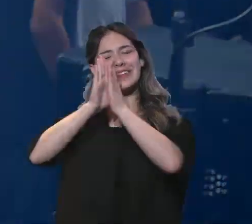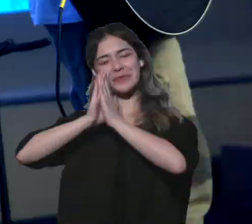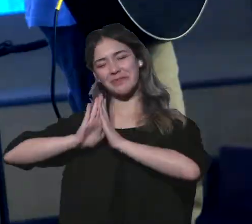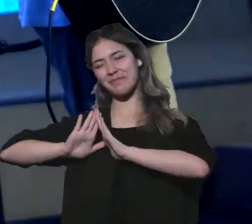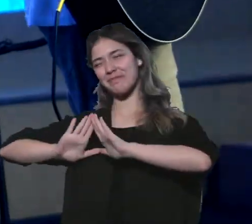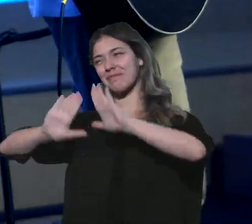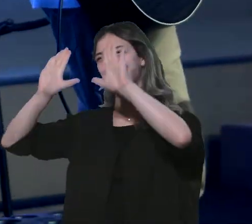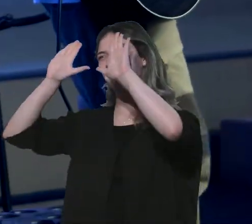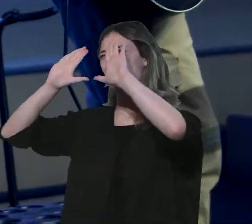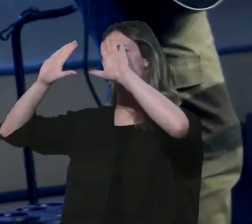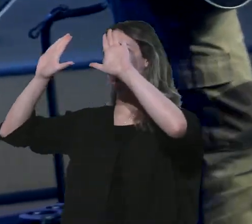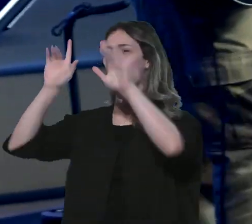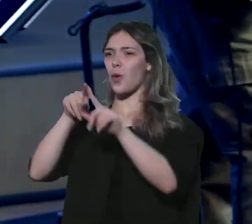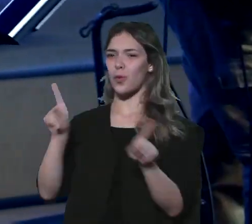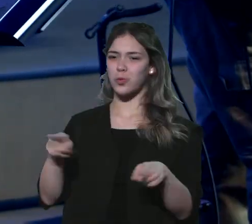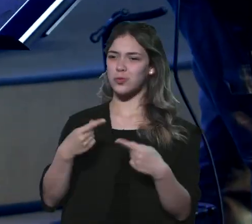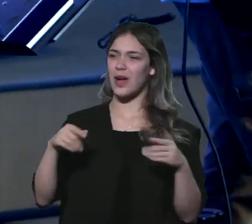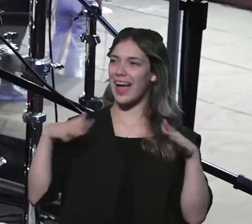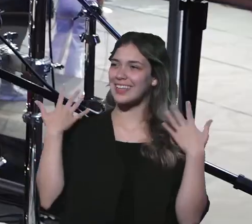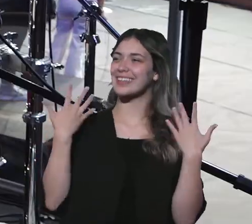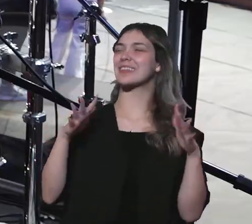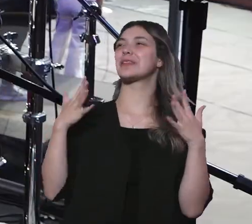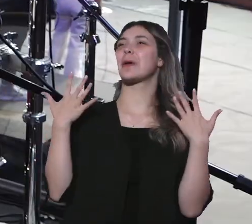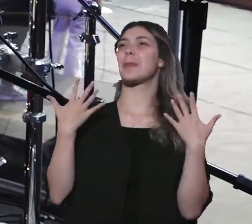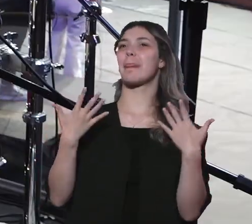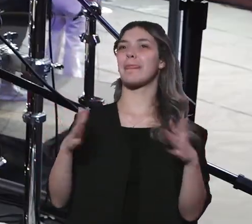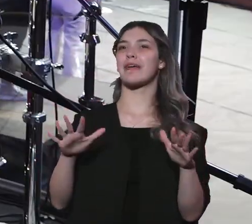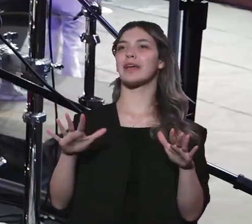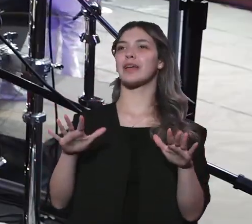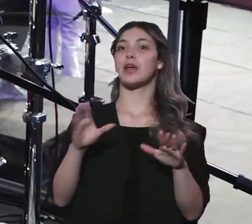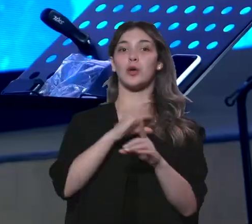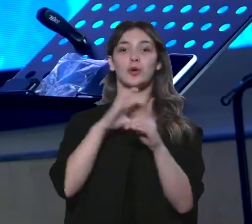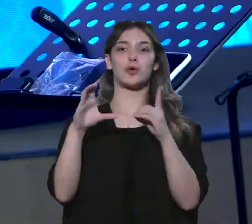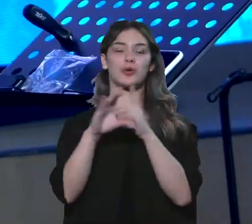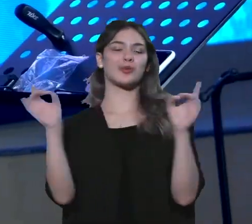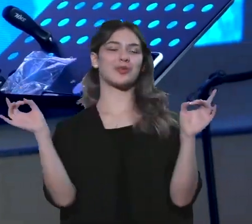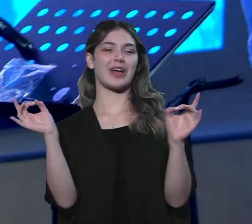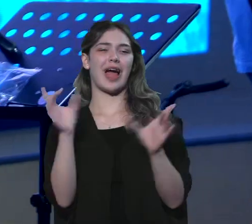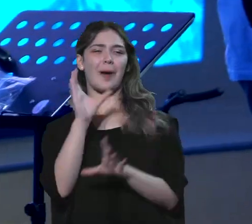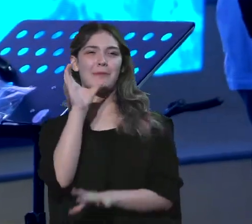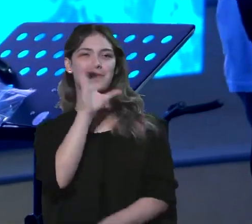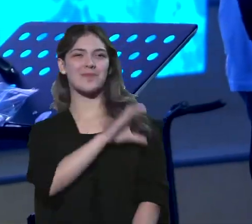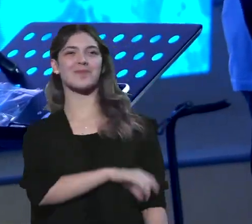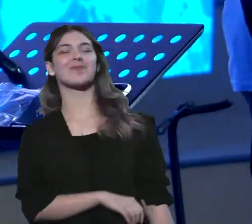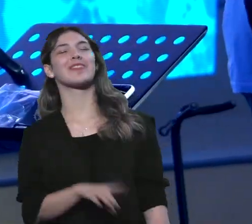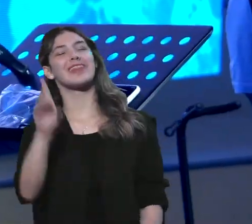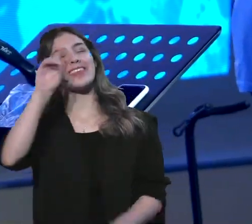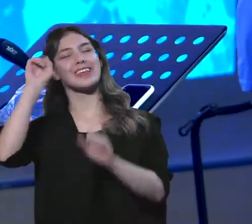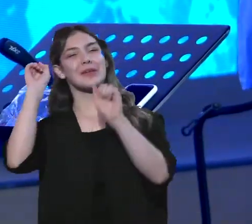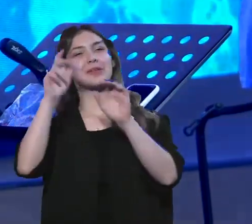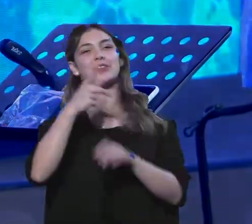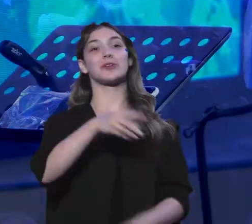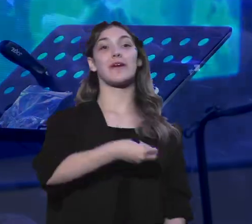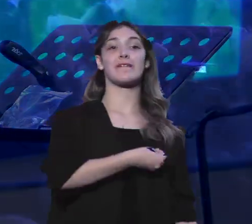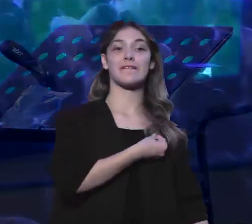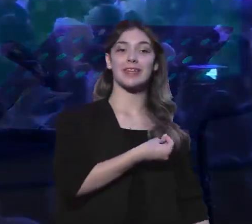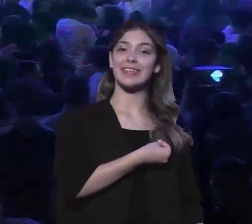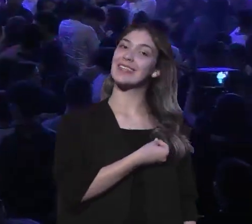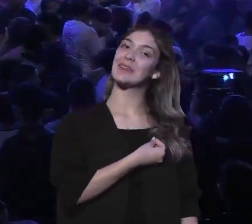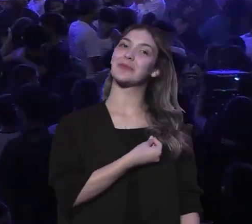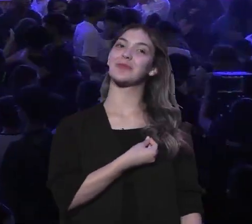música alegre. Pode já pular para alegre, para a gente encerrar o culto bem rapidinho. Que Deus abençoe a sua vida. Não